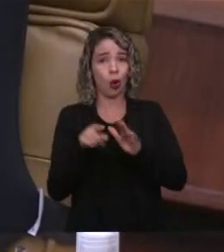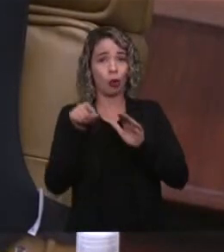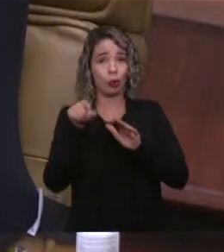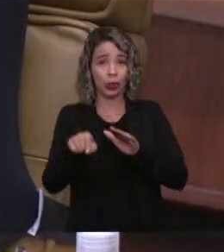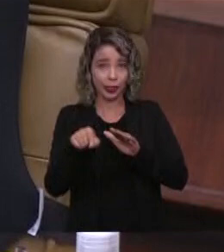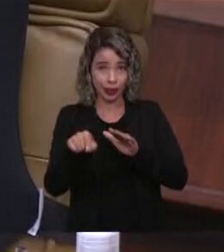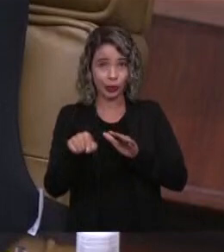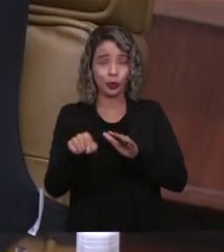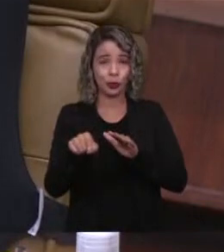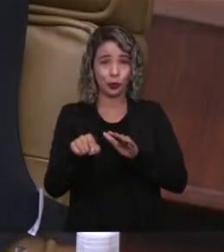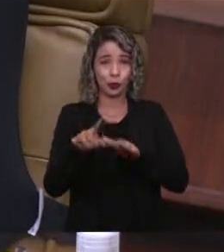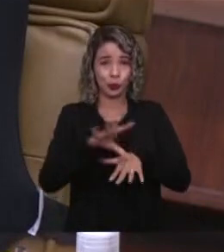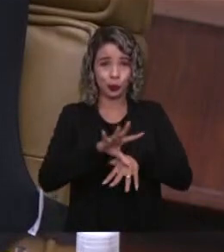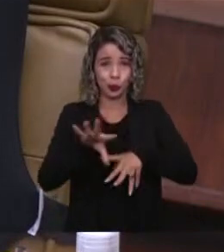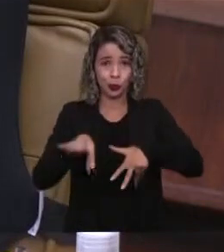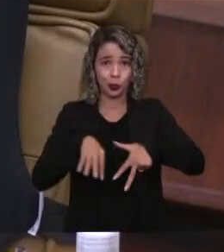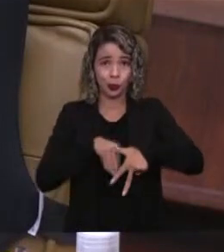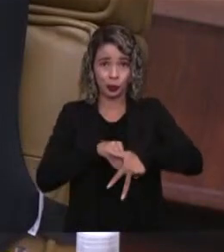ilícito,